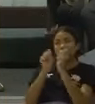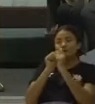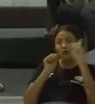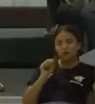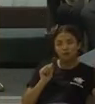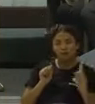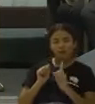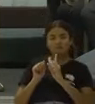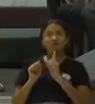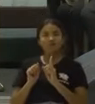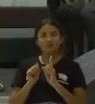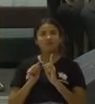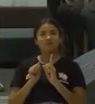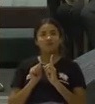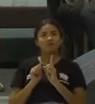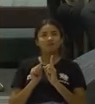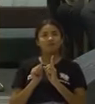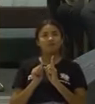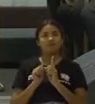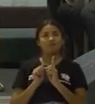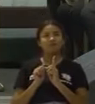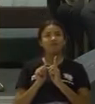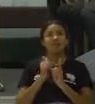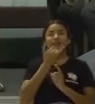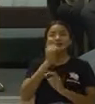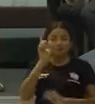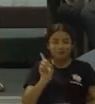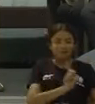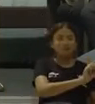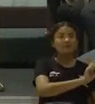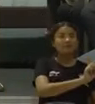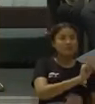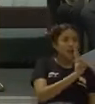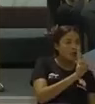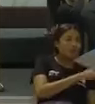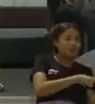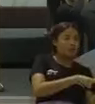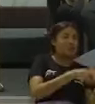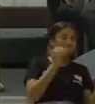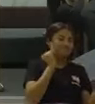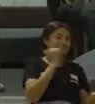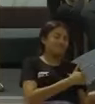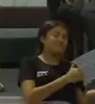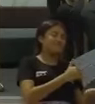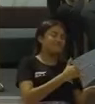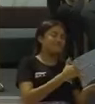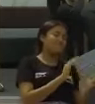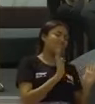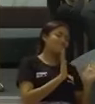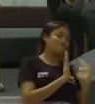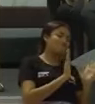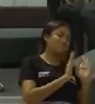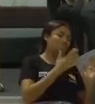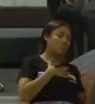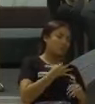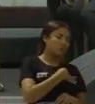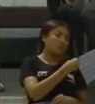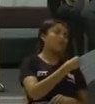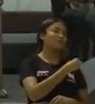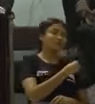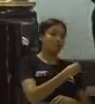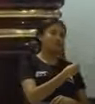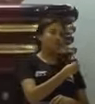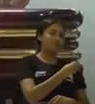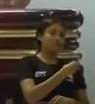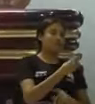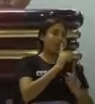ele, e o Espírito Santo me diz, é a mãe indo se despedir do seu filho. Eu termino o